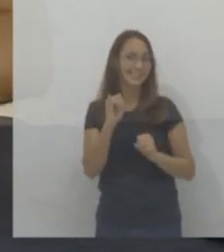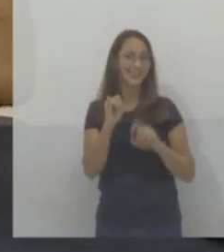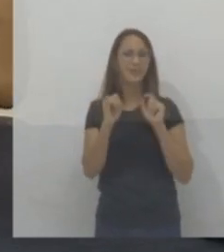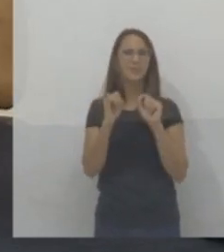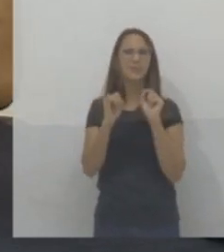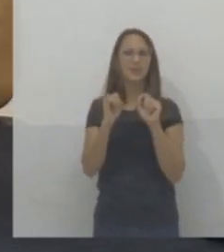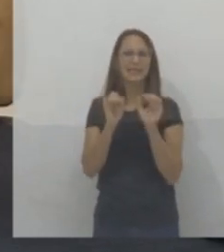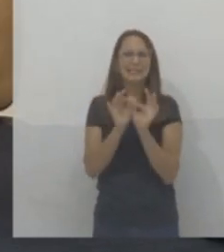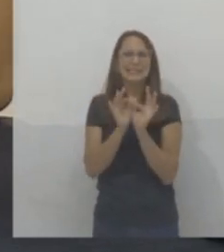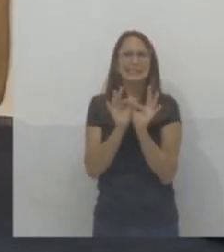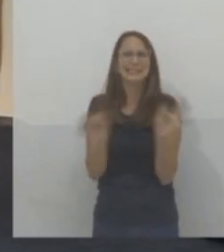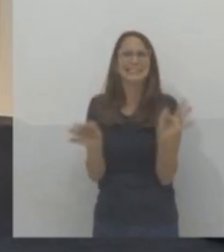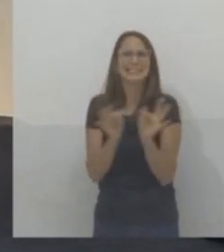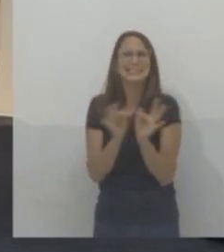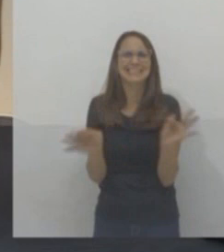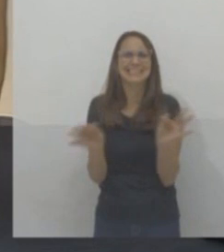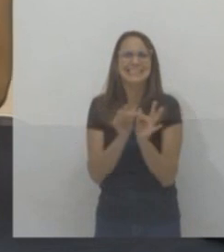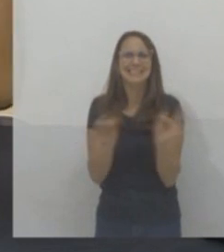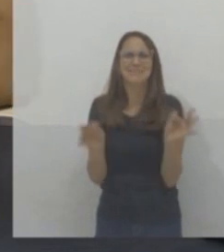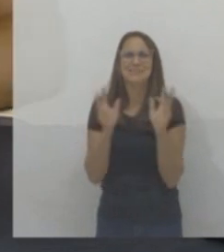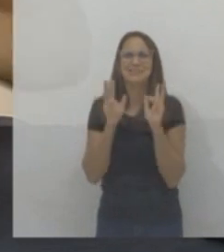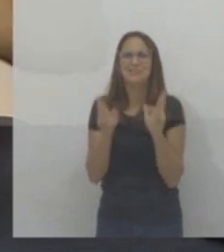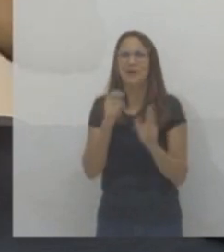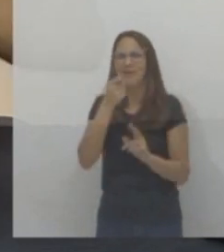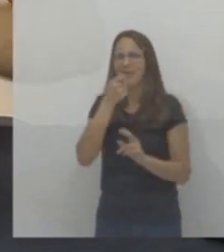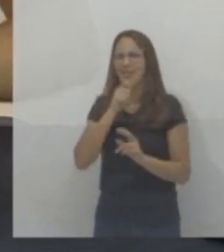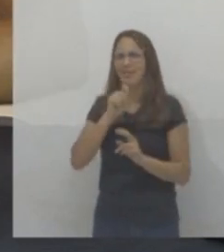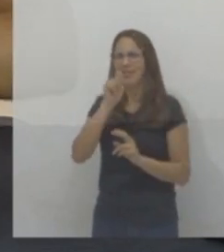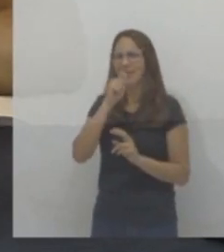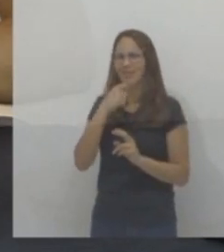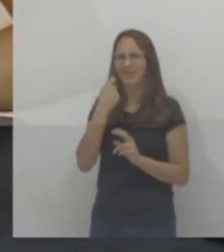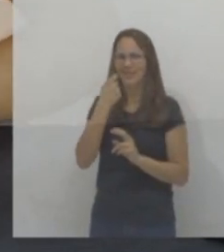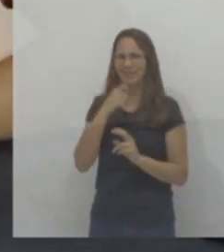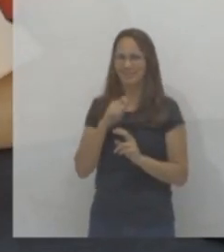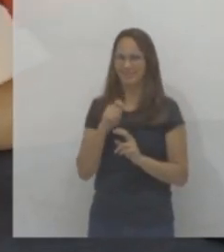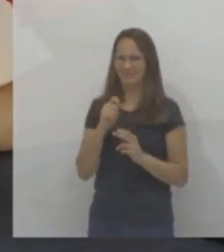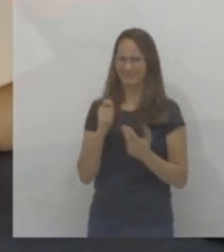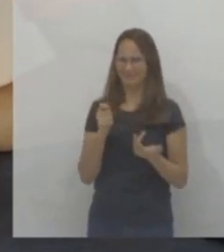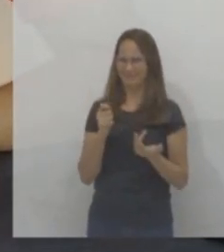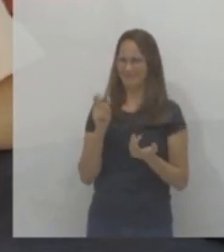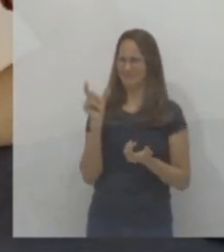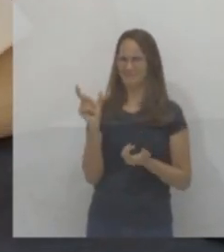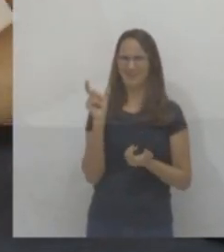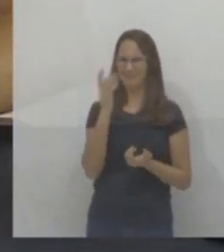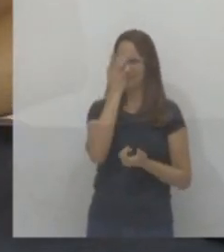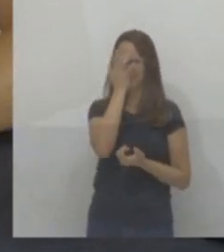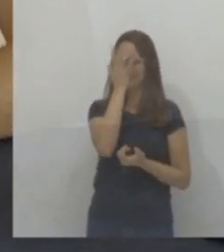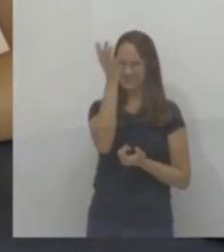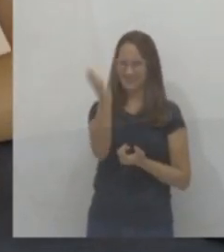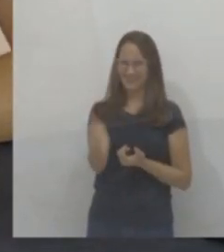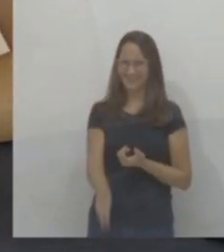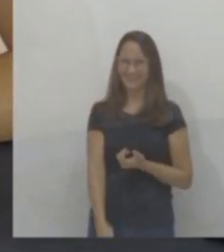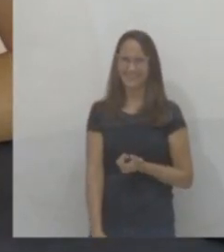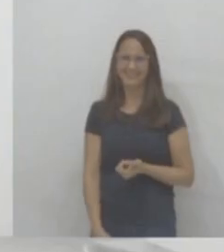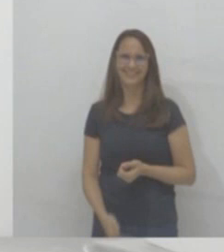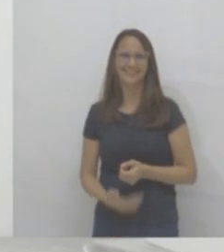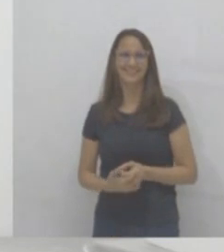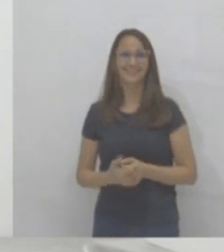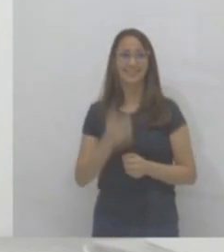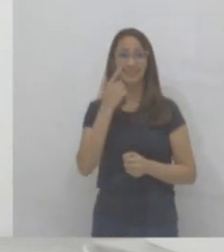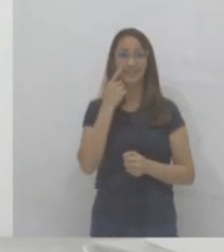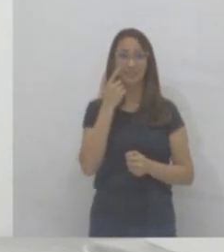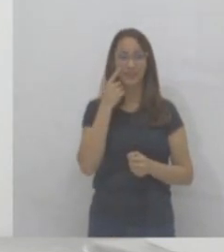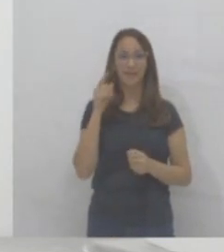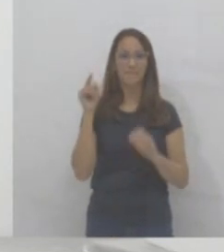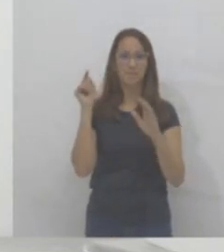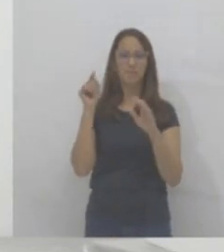Nível picolé. Para quem não sabe o que é picolé, era uma palavra cruzada que era bem fácil, que até criança fazia, tá? Então, marque a alternativa